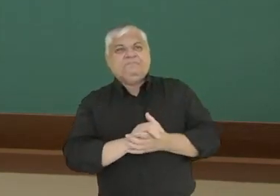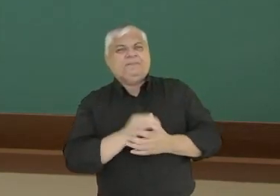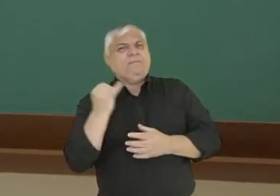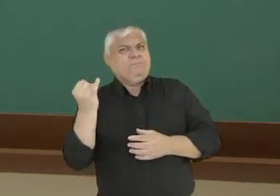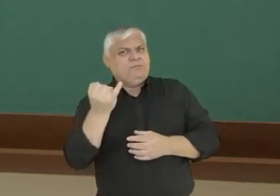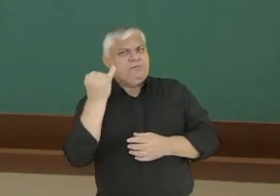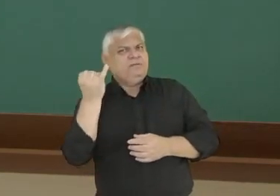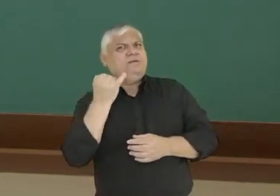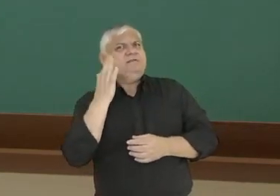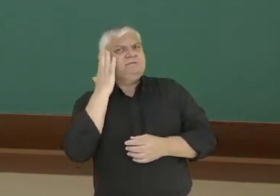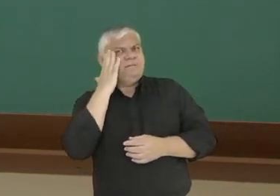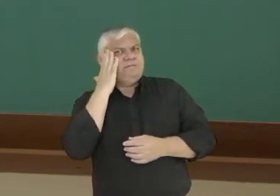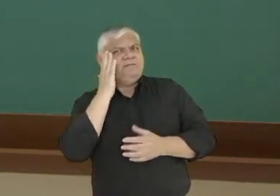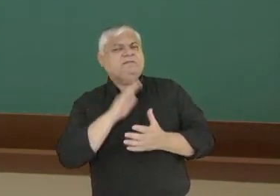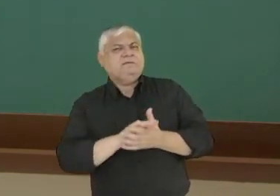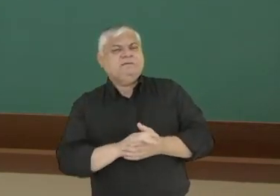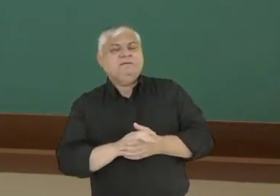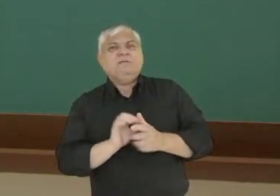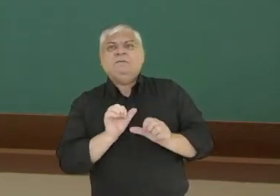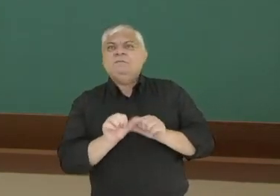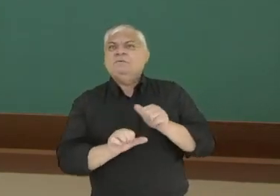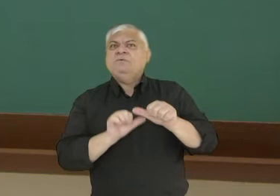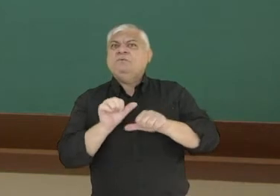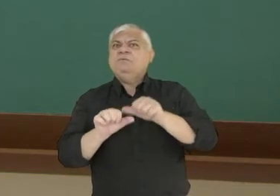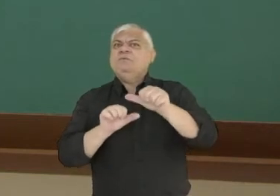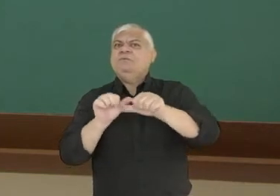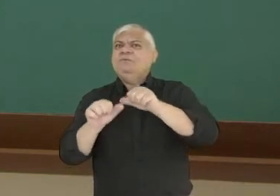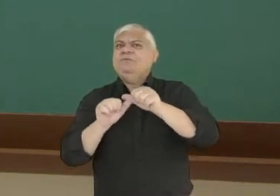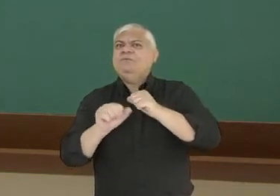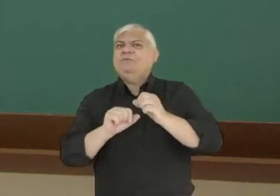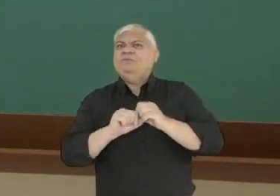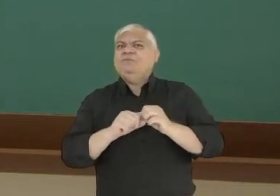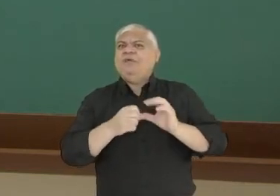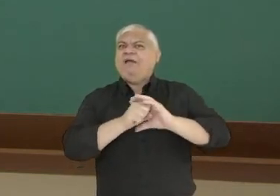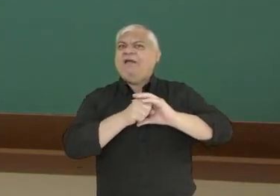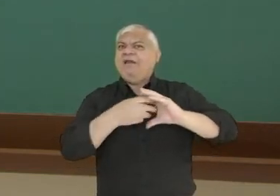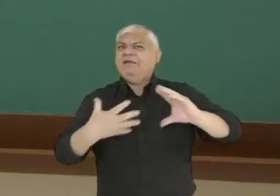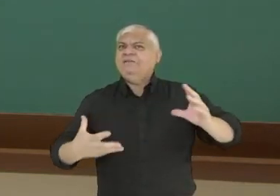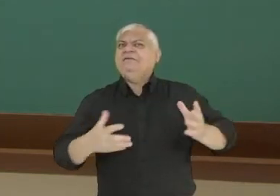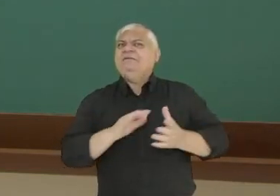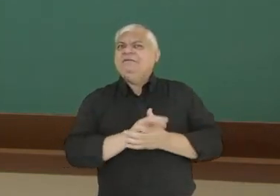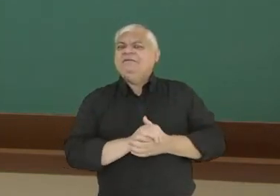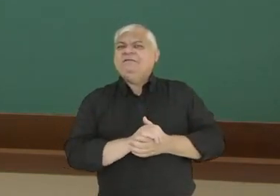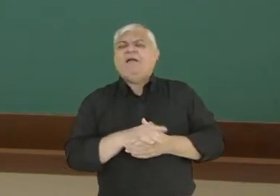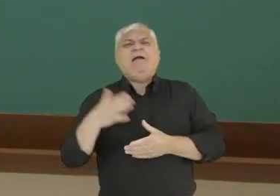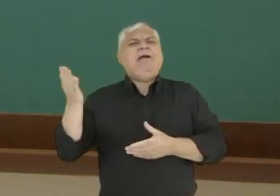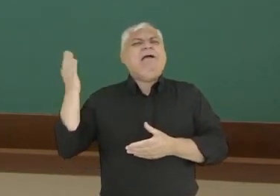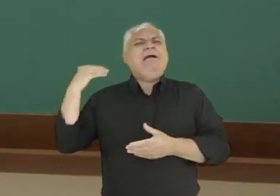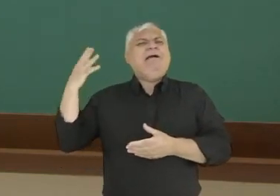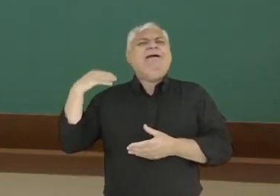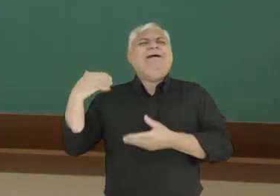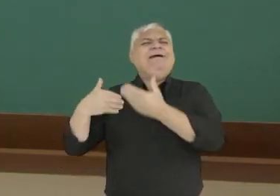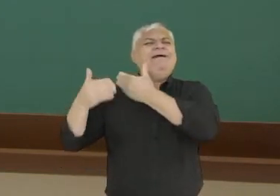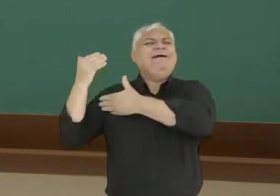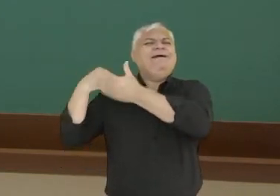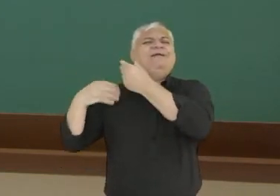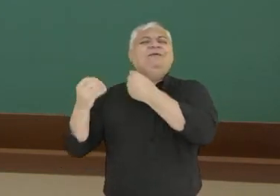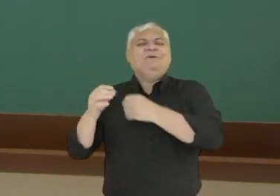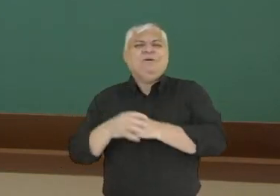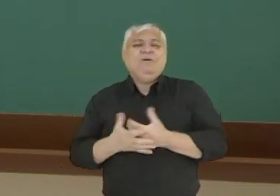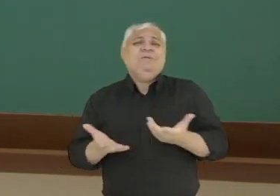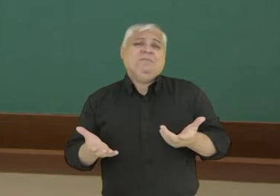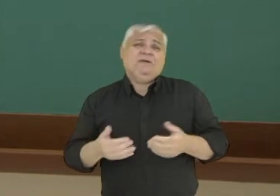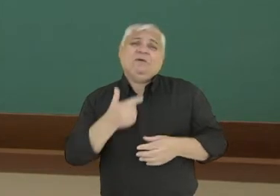importantíssimo essa análise porque é uma mudança de características da atividade a Como era feito antigamente a